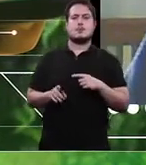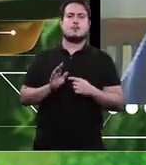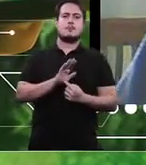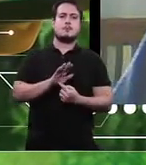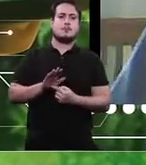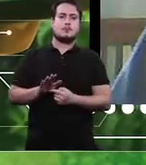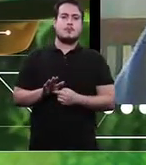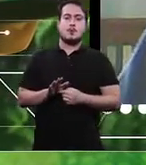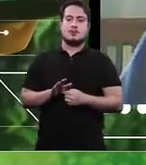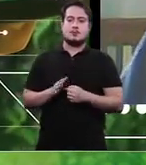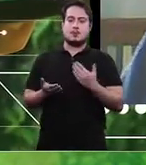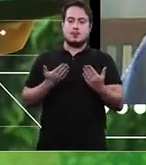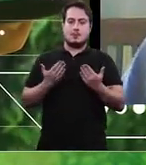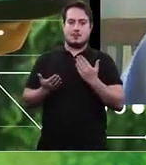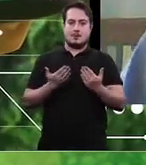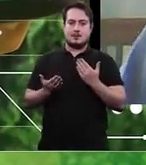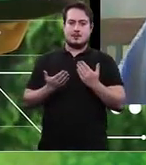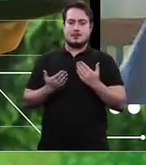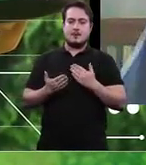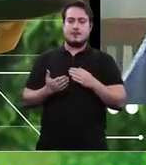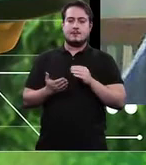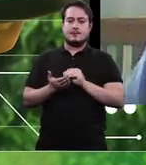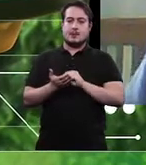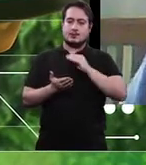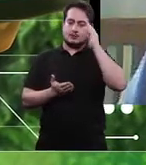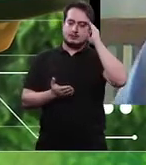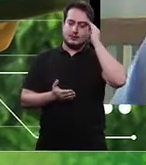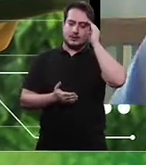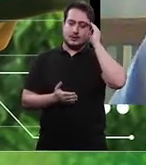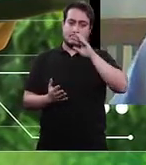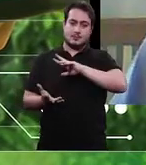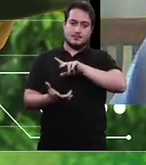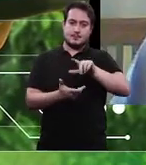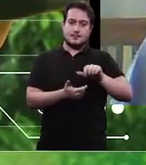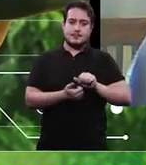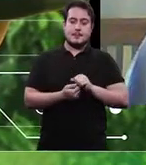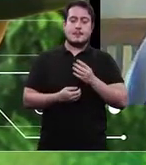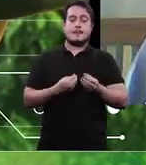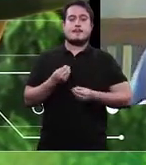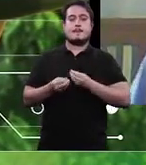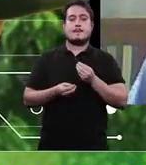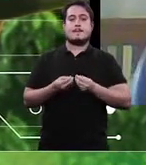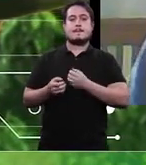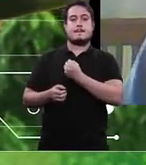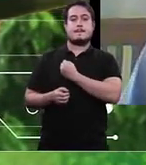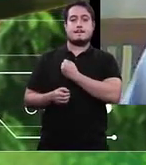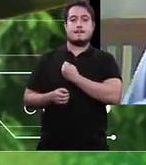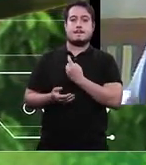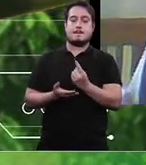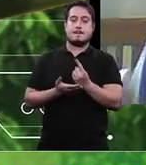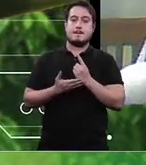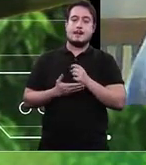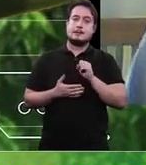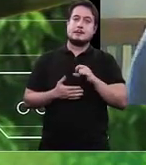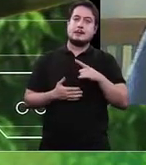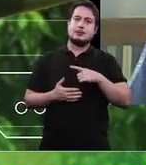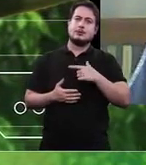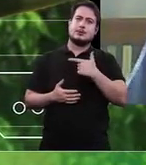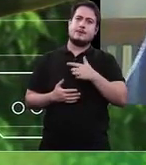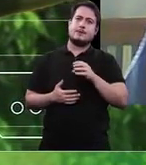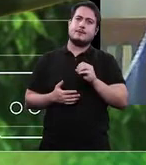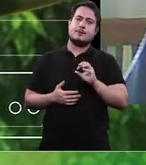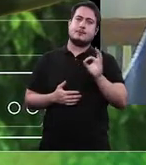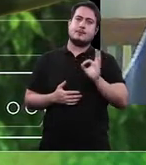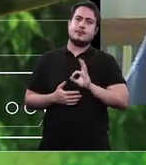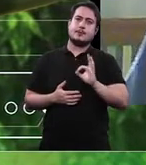distorção internacional muito grande, como se, e aí pelos próprios números que o Igor traz, né, se a gente tem